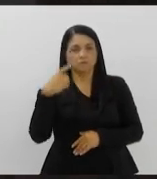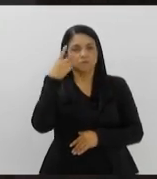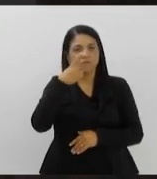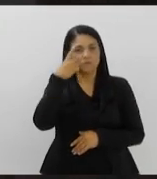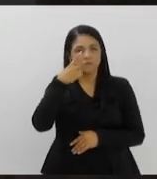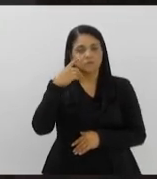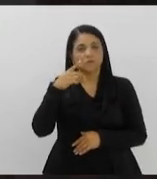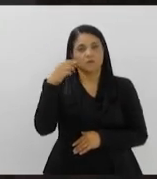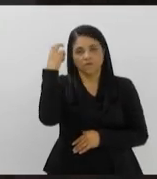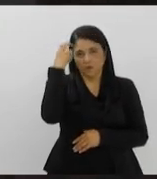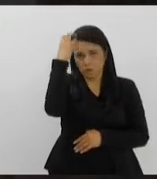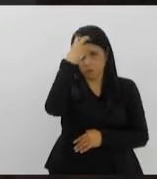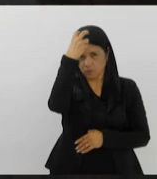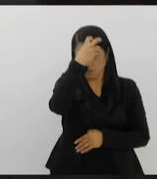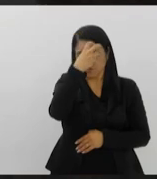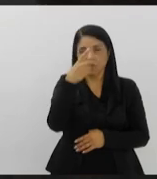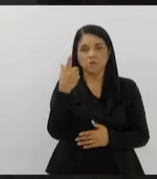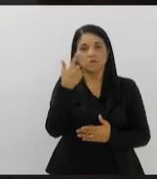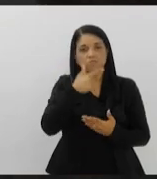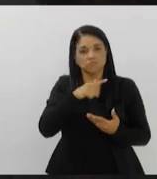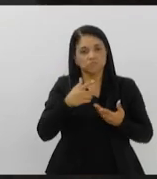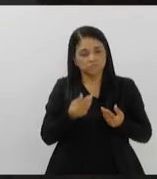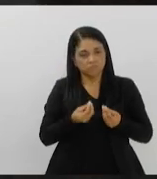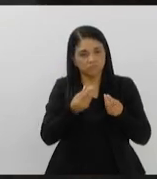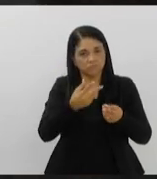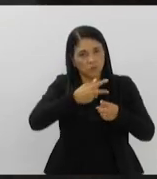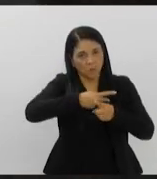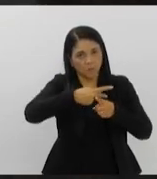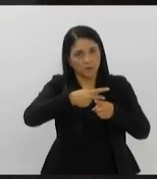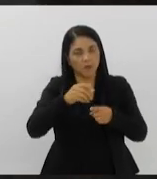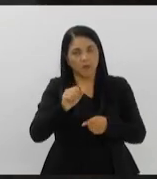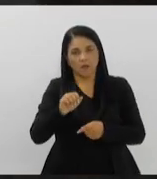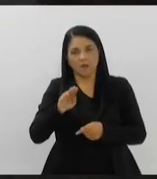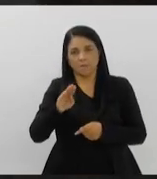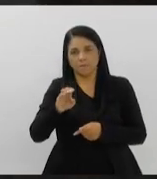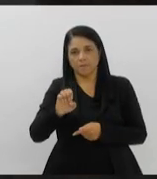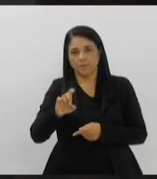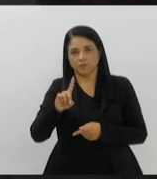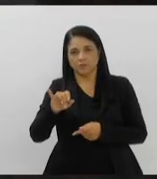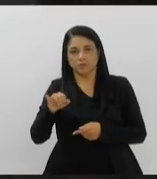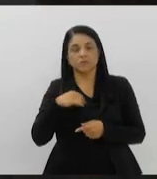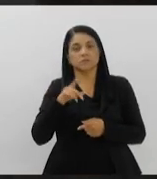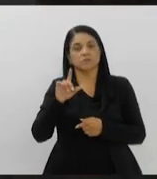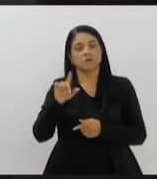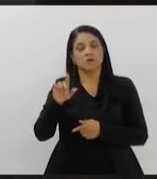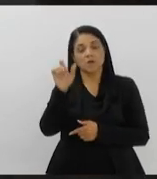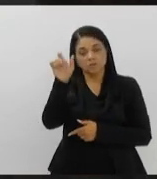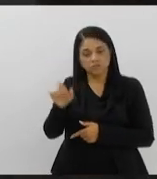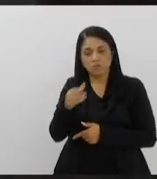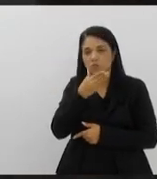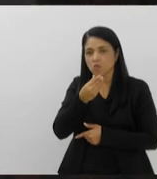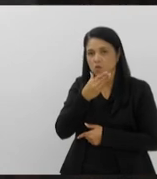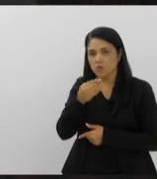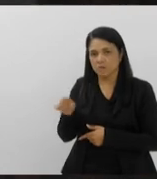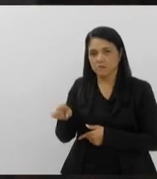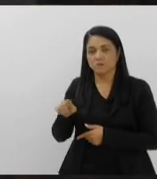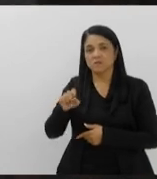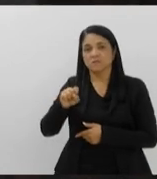da deputada Verônica Lima, que concede o prêmio Abdias dos Nascimentos ao senhor Cícero Cristiano de Costa, da Costa